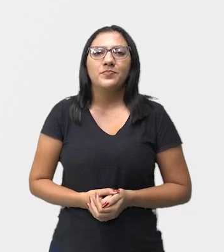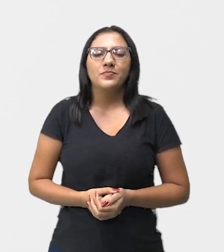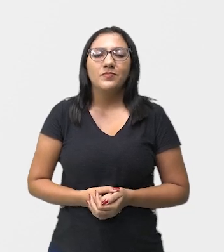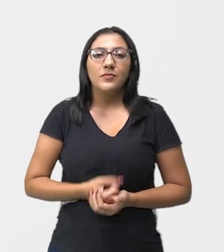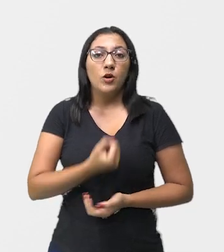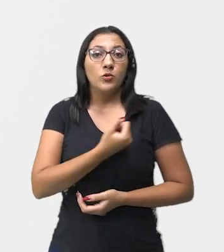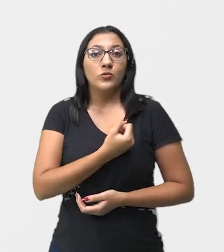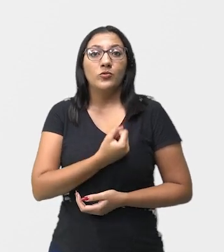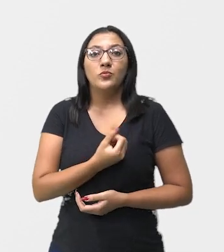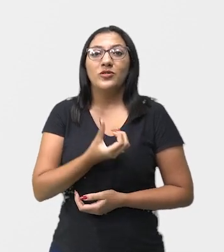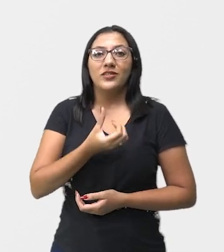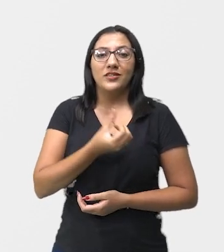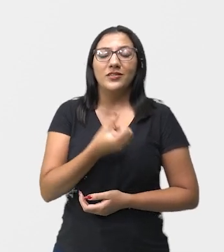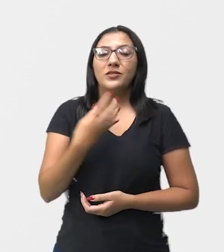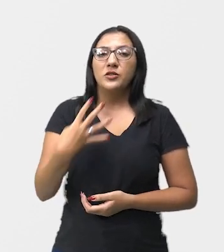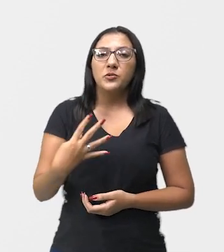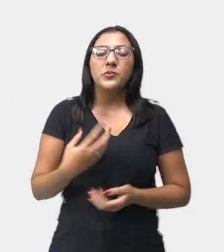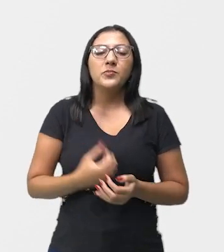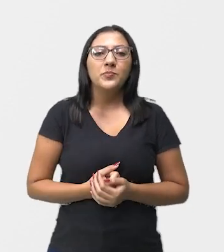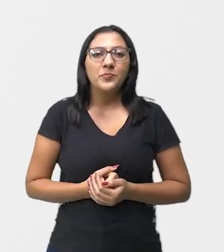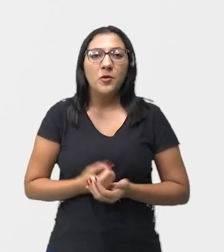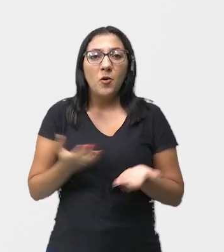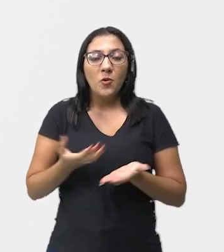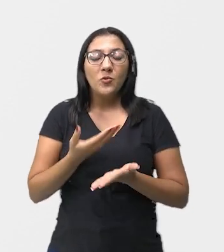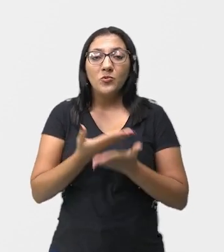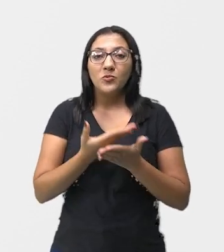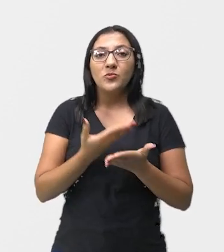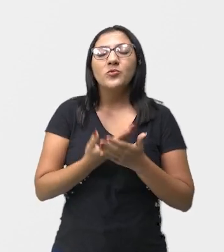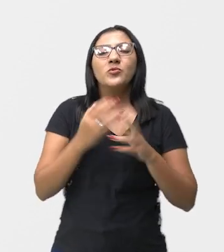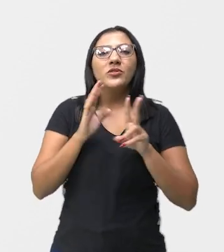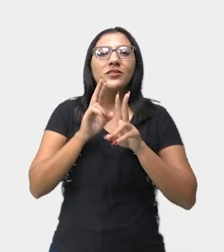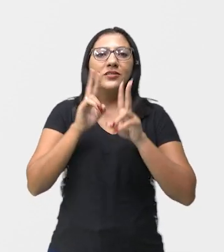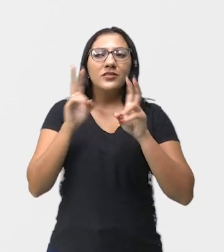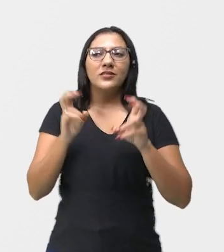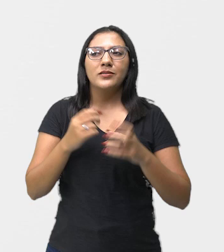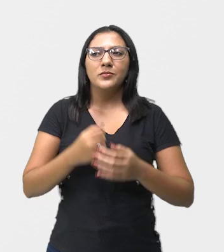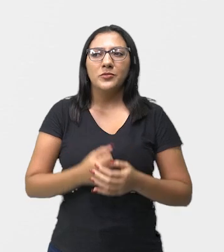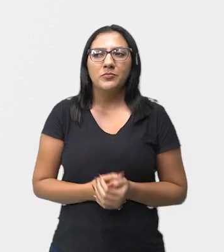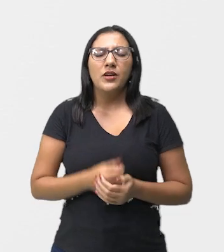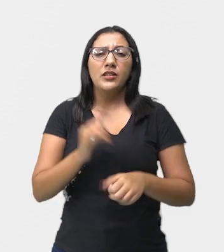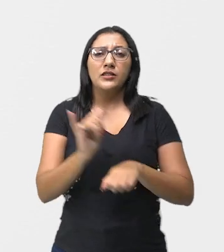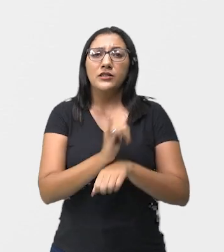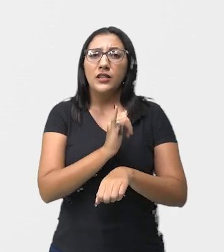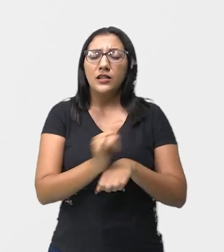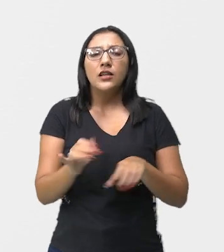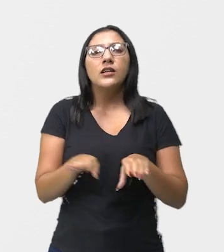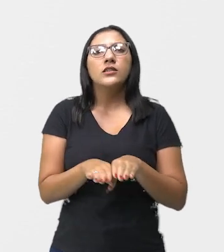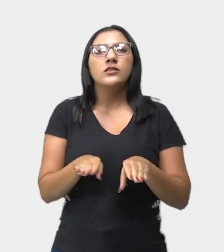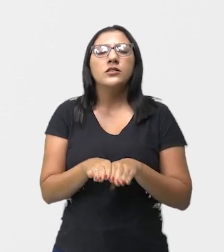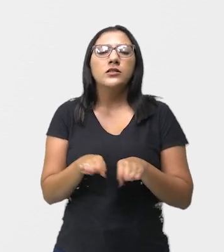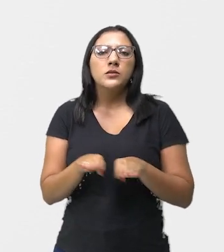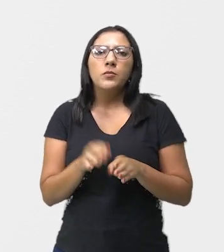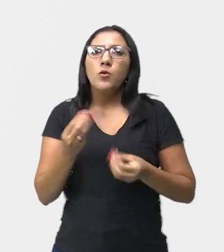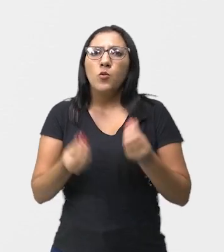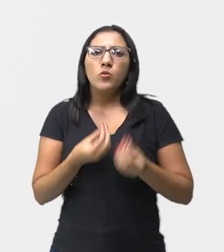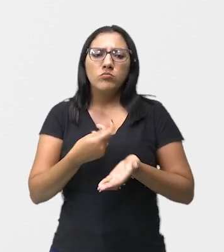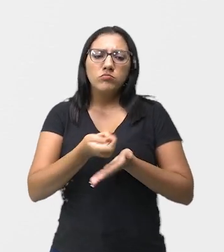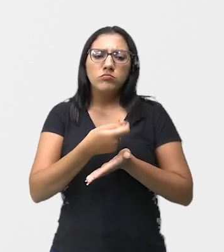Aula de número 64, vamos falar aí, trabalhar com a questão da estratégia e procedimento de